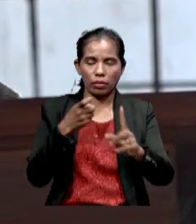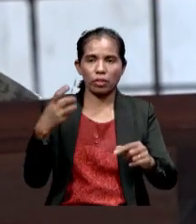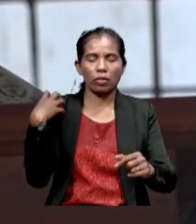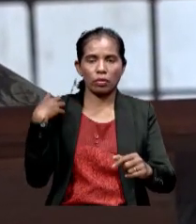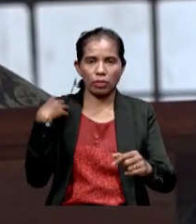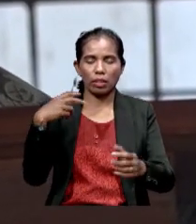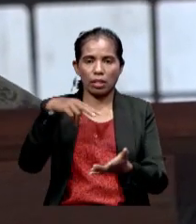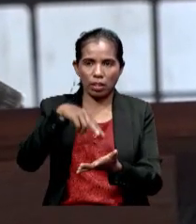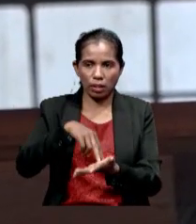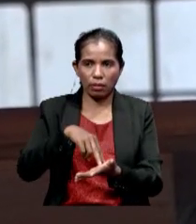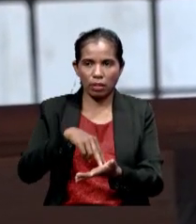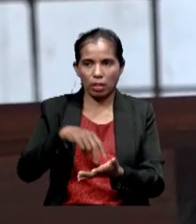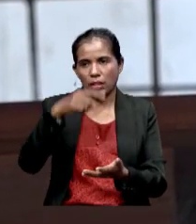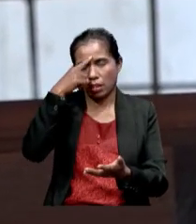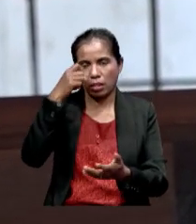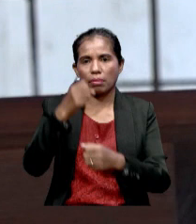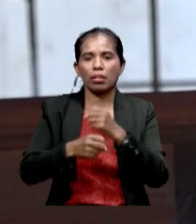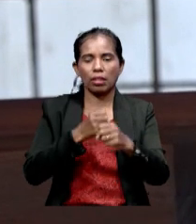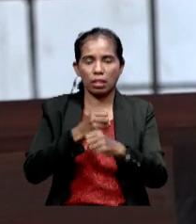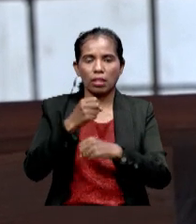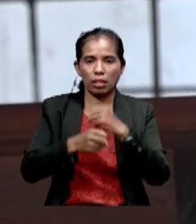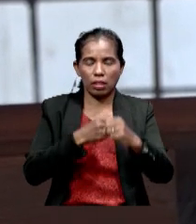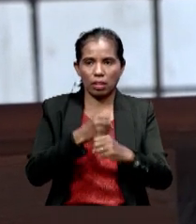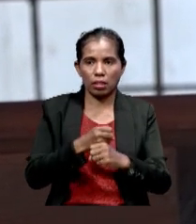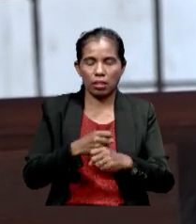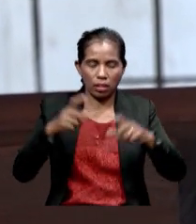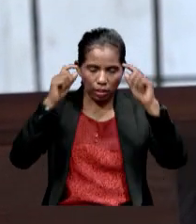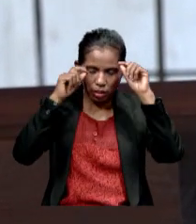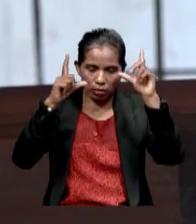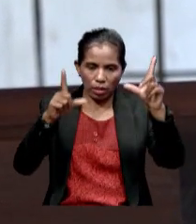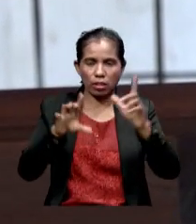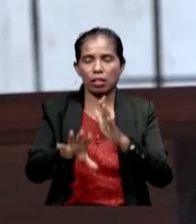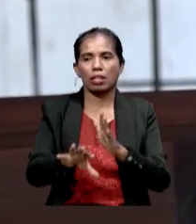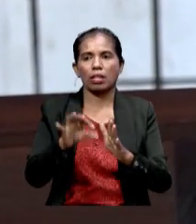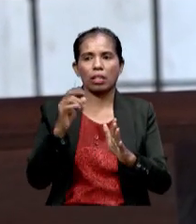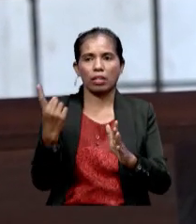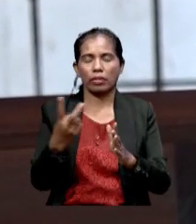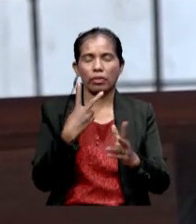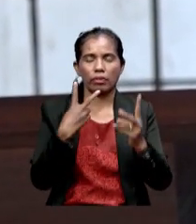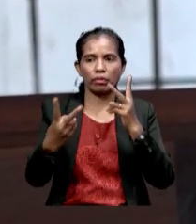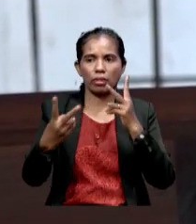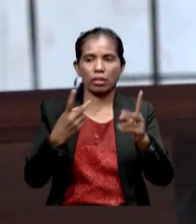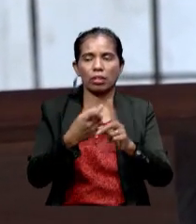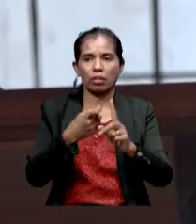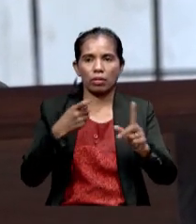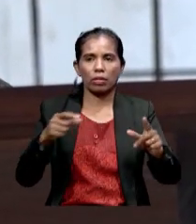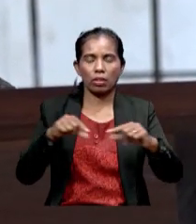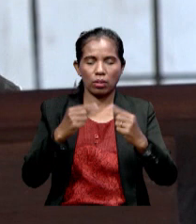hari tambah kadatina Timor Leste sempre hetan mos visita hoje equipa